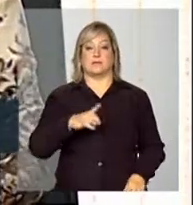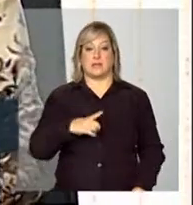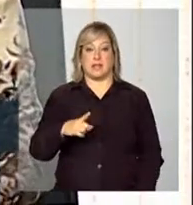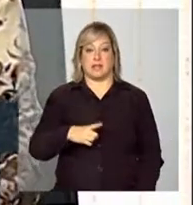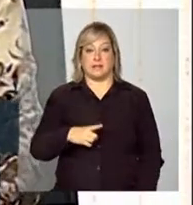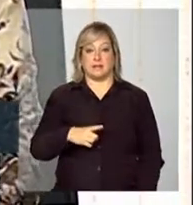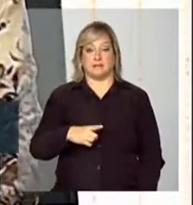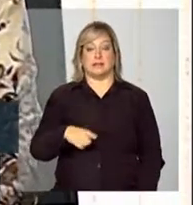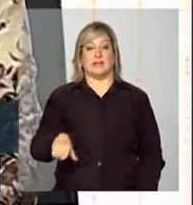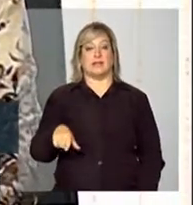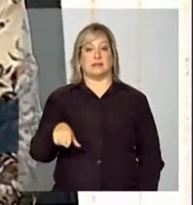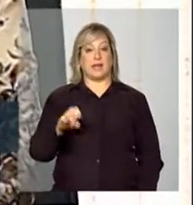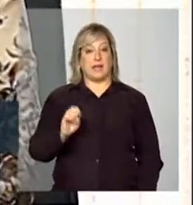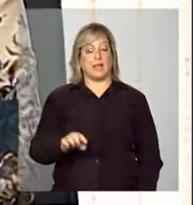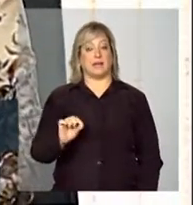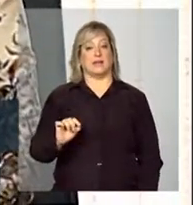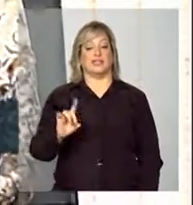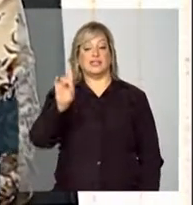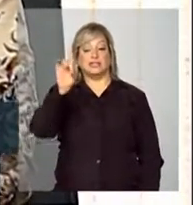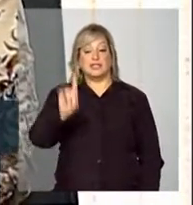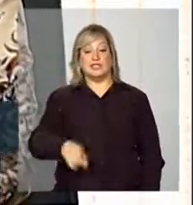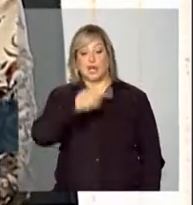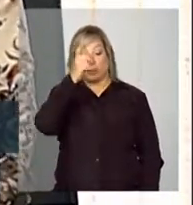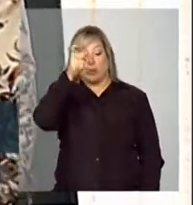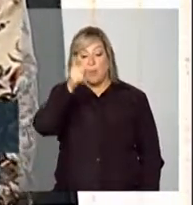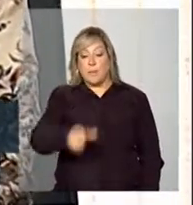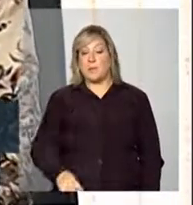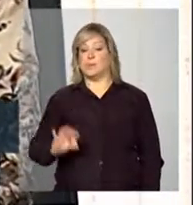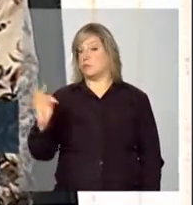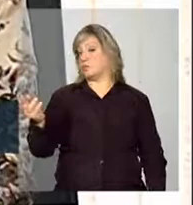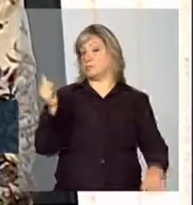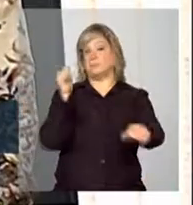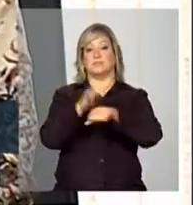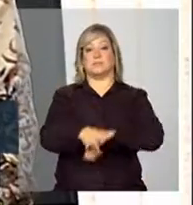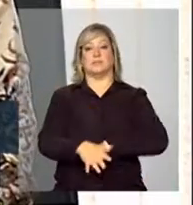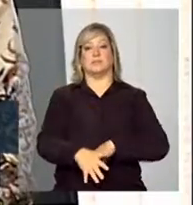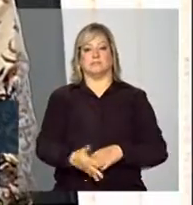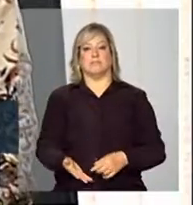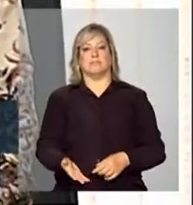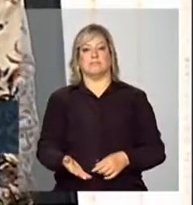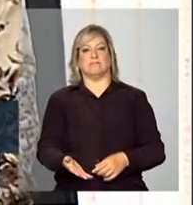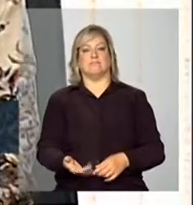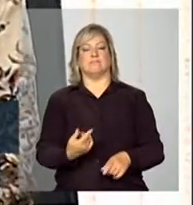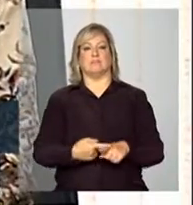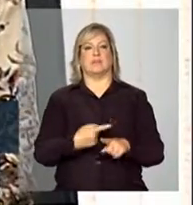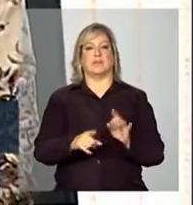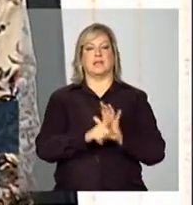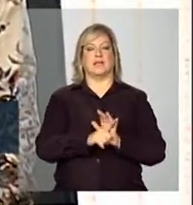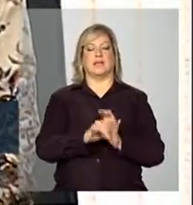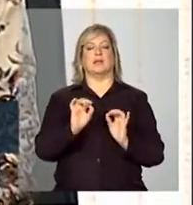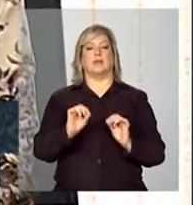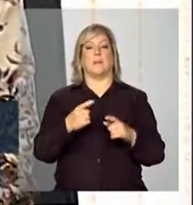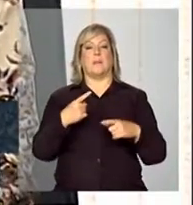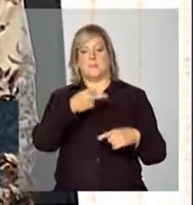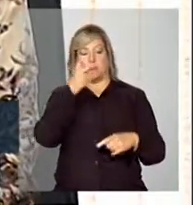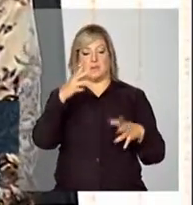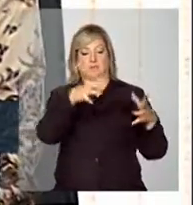violação absoluta dos Direitos Humanos o tráfico de pessoas a desterritorialização